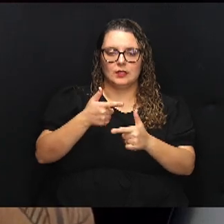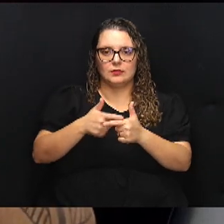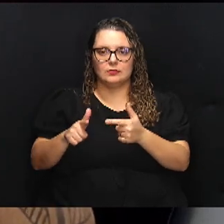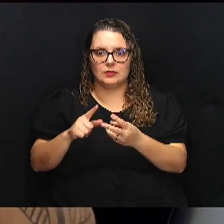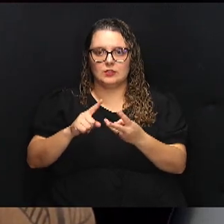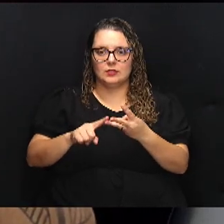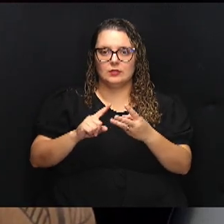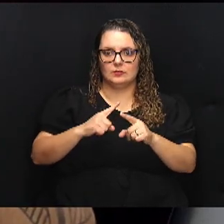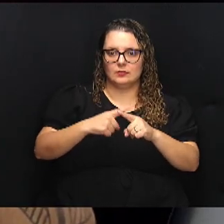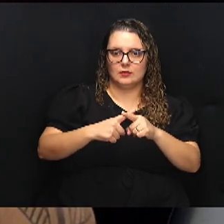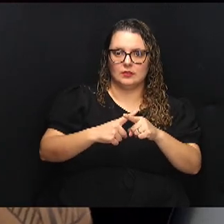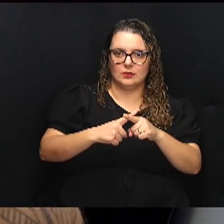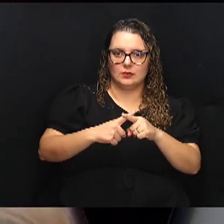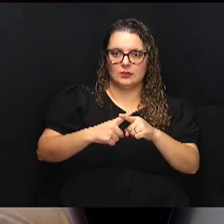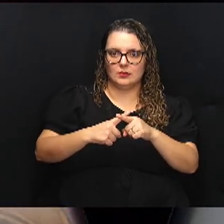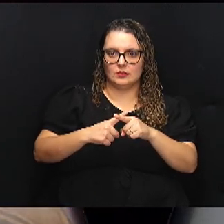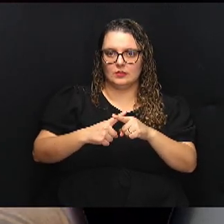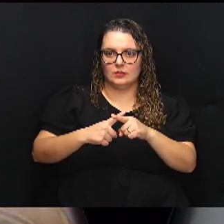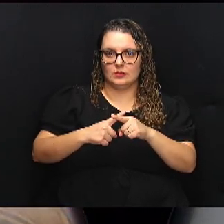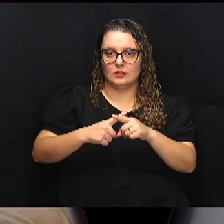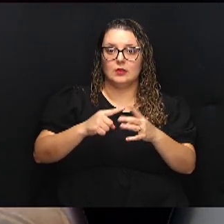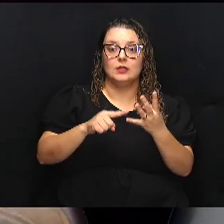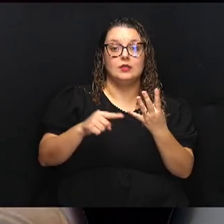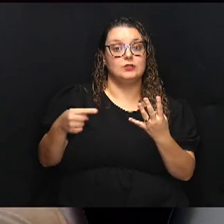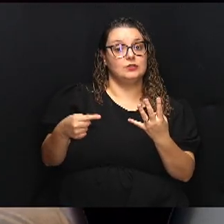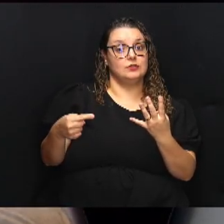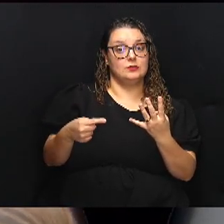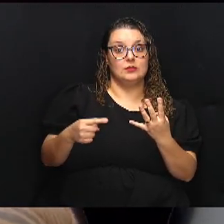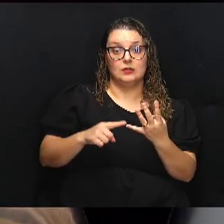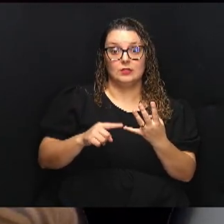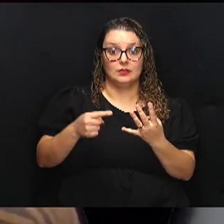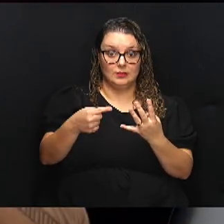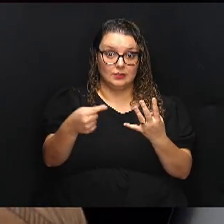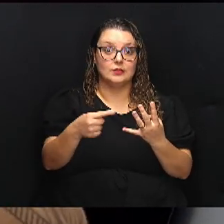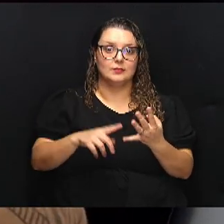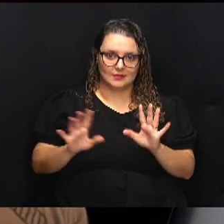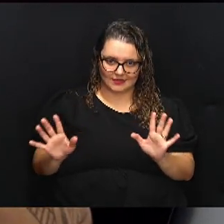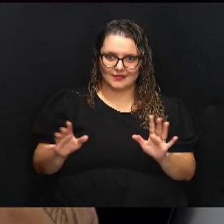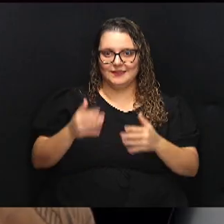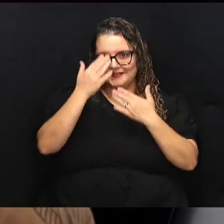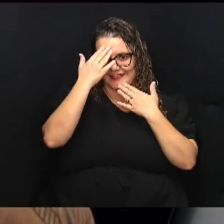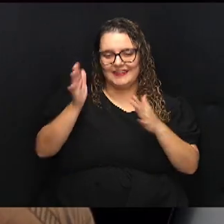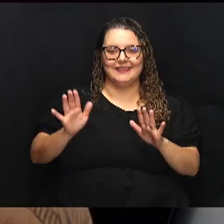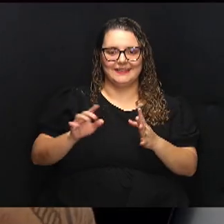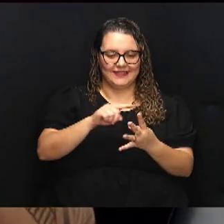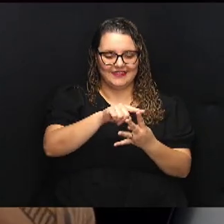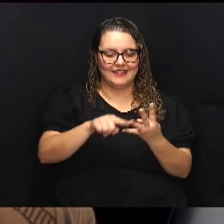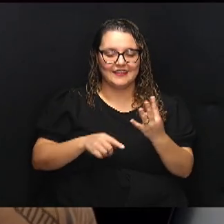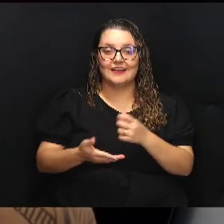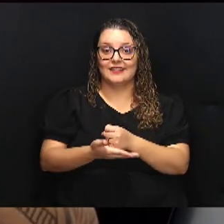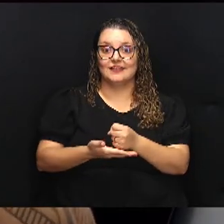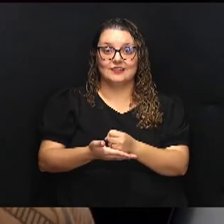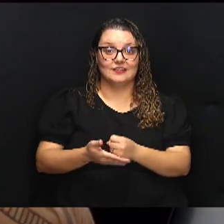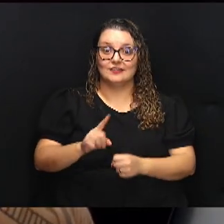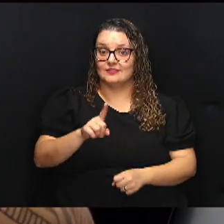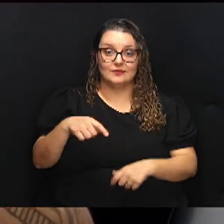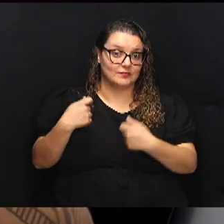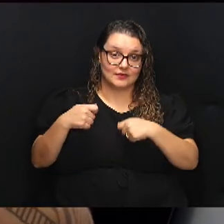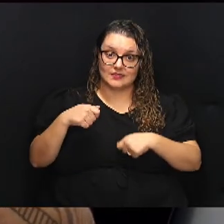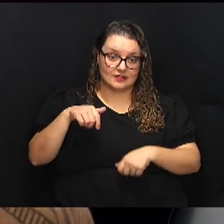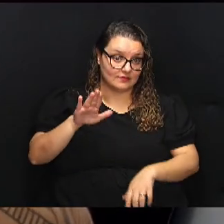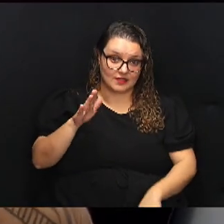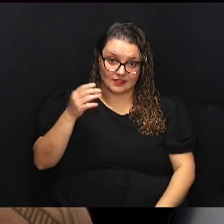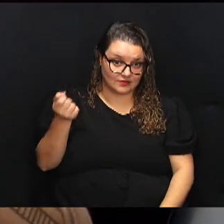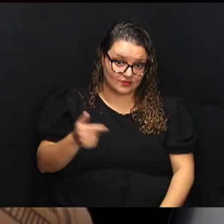multiplicar e faltou um. O quê? Subtrair. Subtrair. Obrigado. As 4 básicas. Você não precisa saber nada mais do que